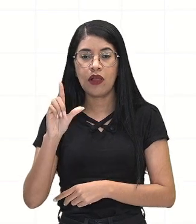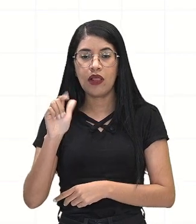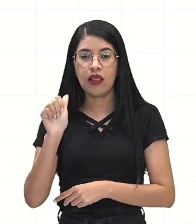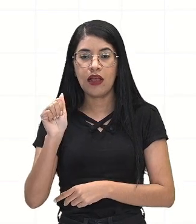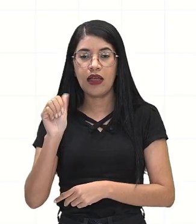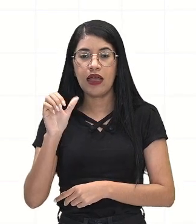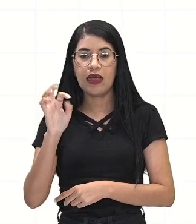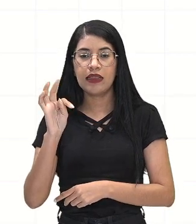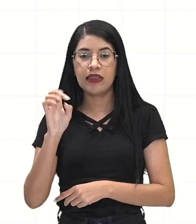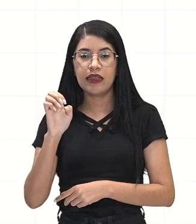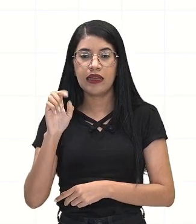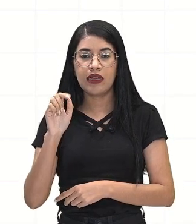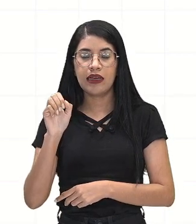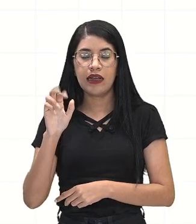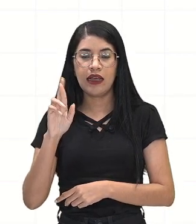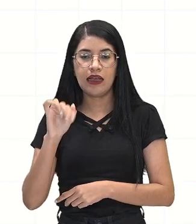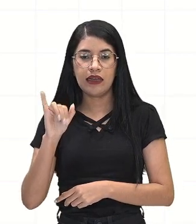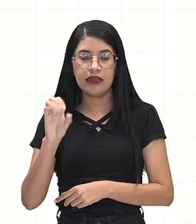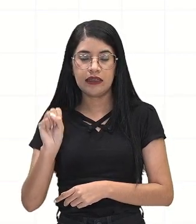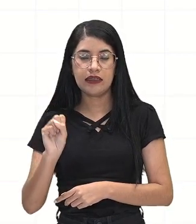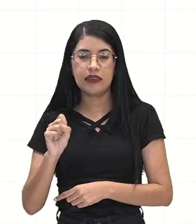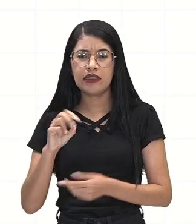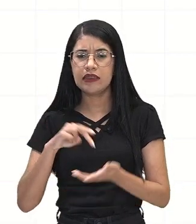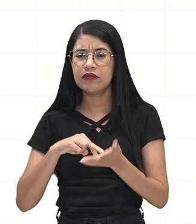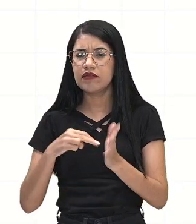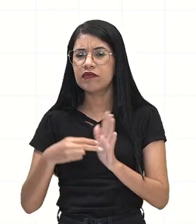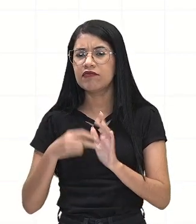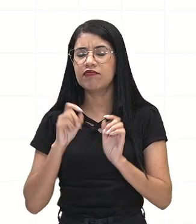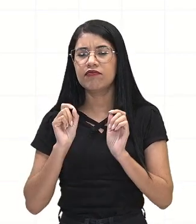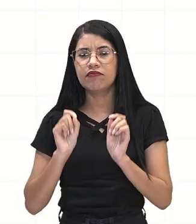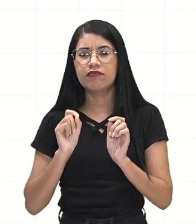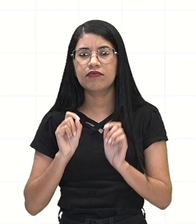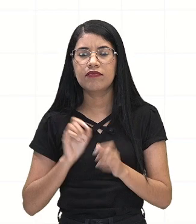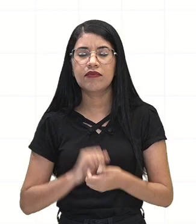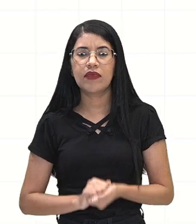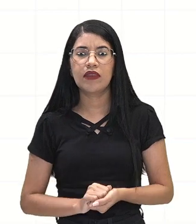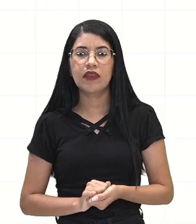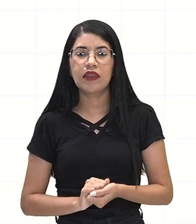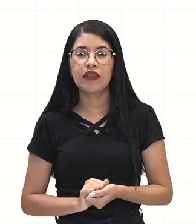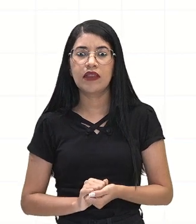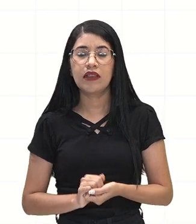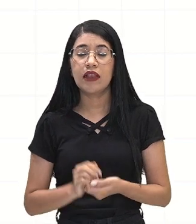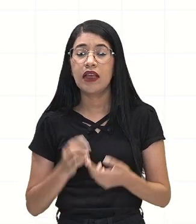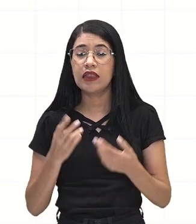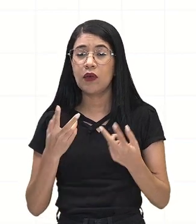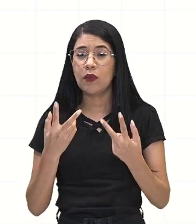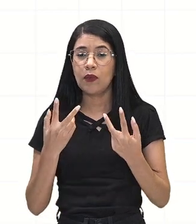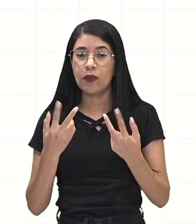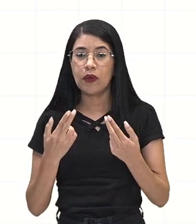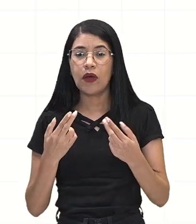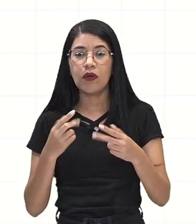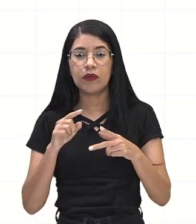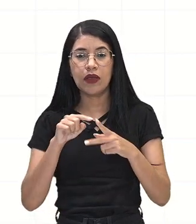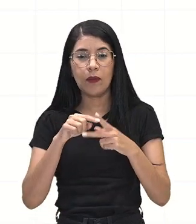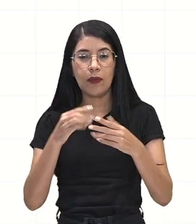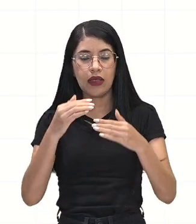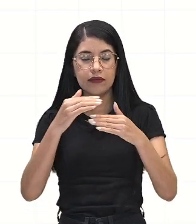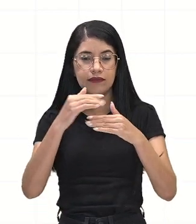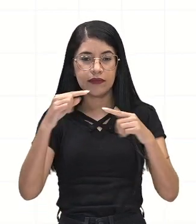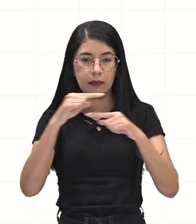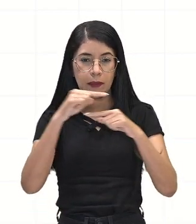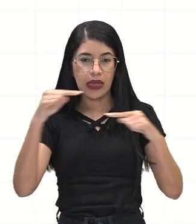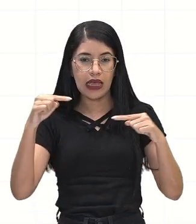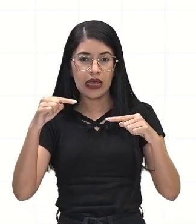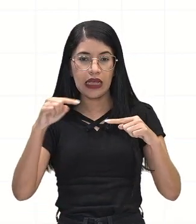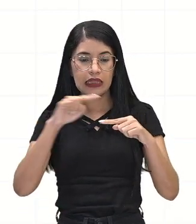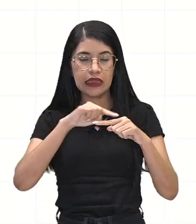dar uma grifada nessa palavra, colaterais, o que significa? Que estão do mesmo lado, né? Ângulos colaterais internos. O que é